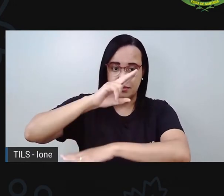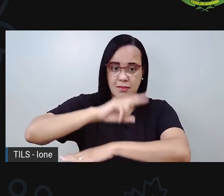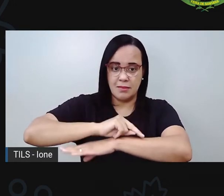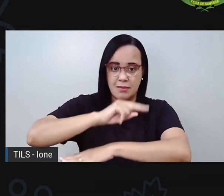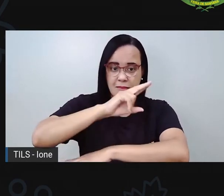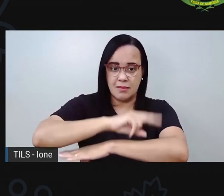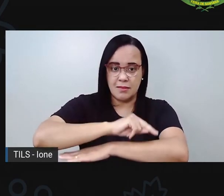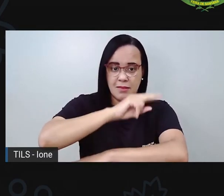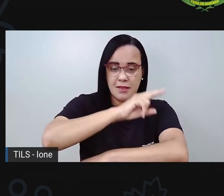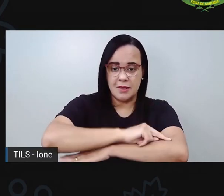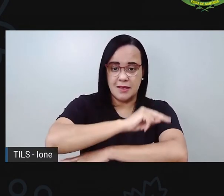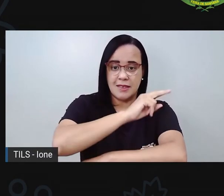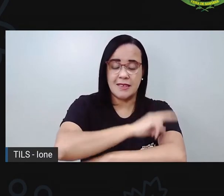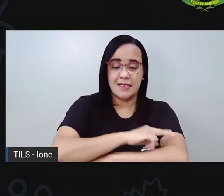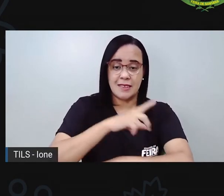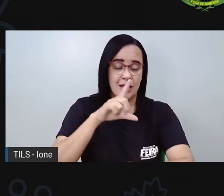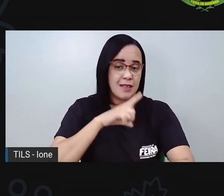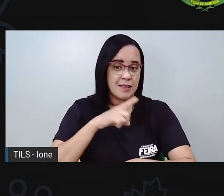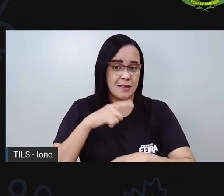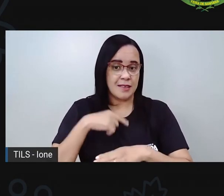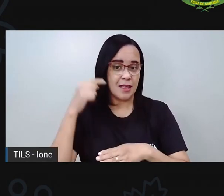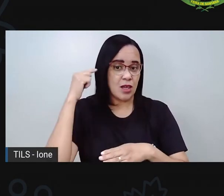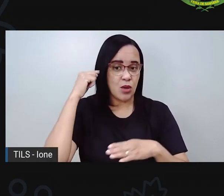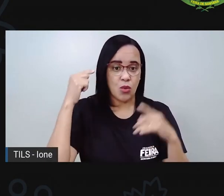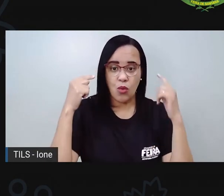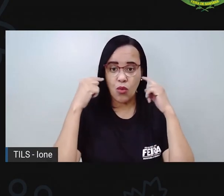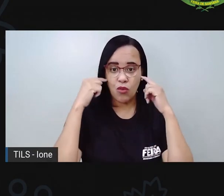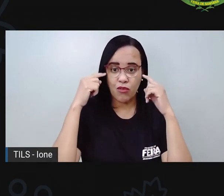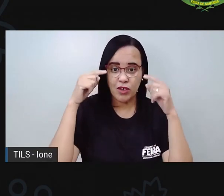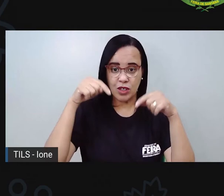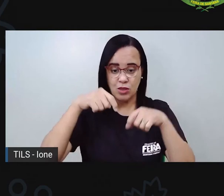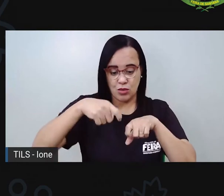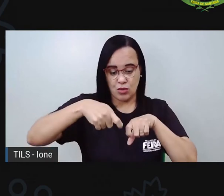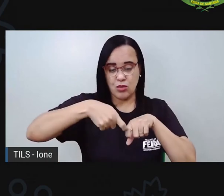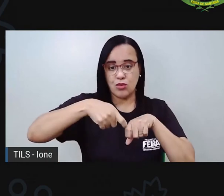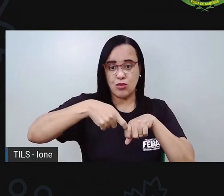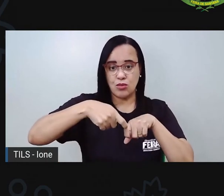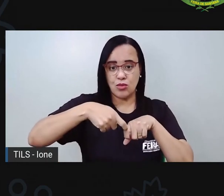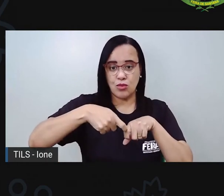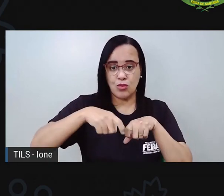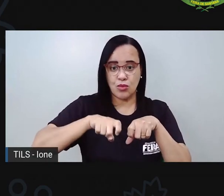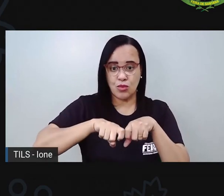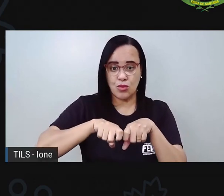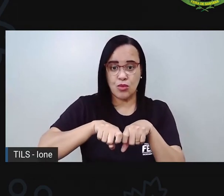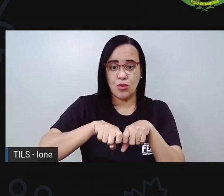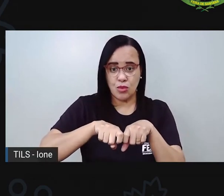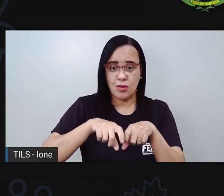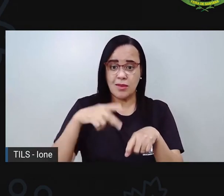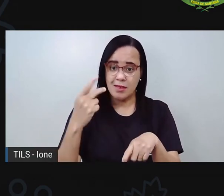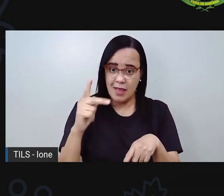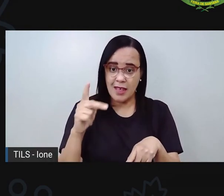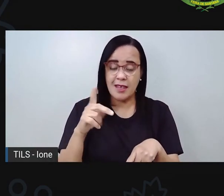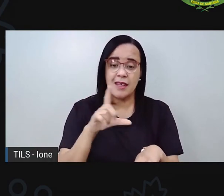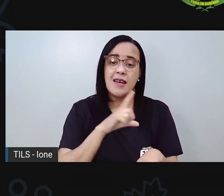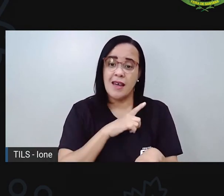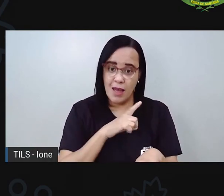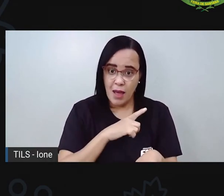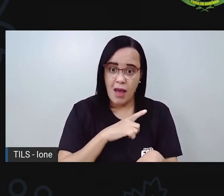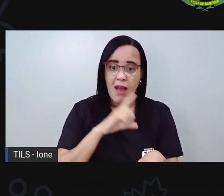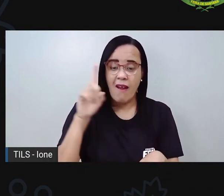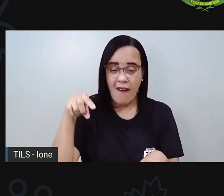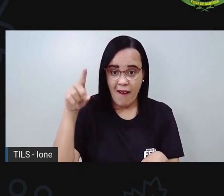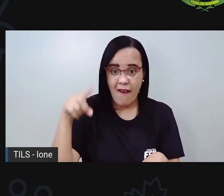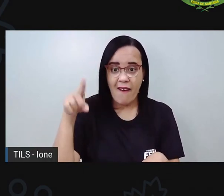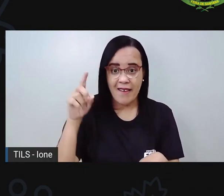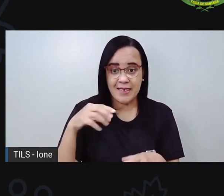tem os seus ouvidos localizados no joelho o joelho imagina tão que o